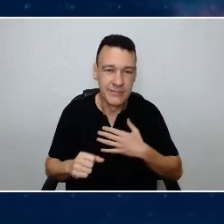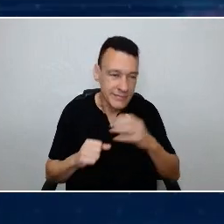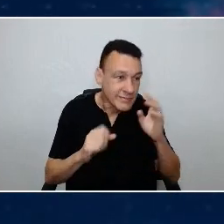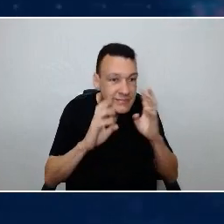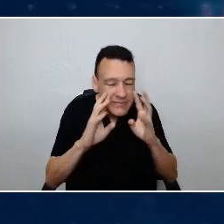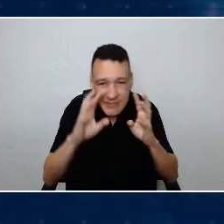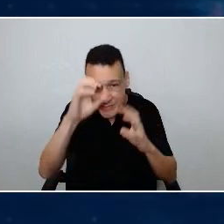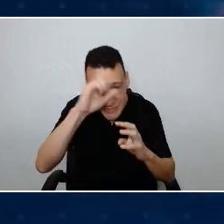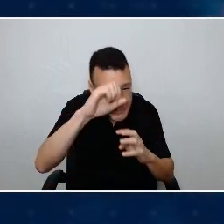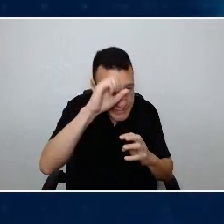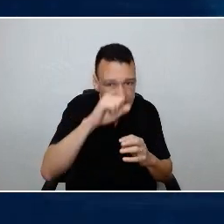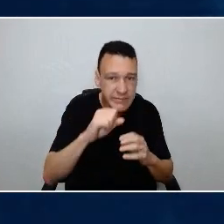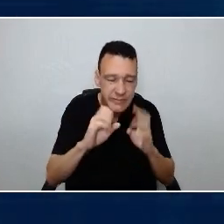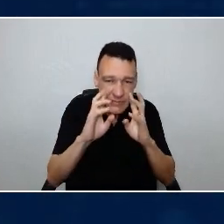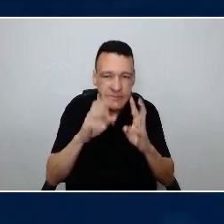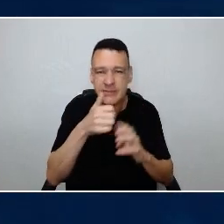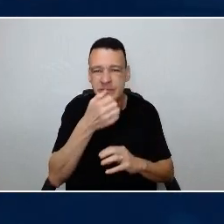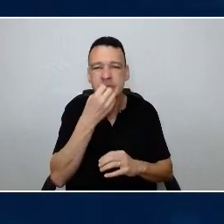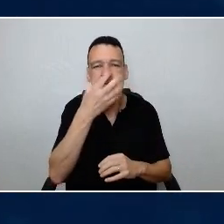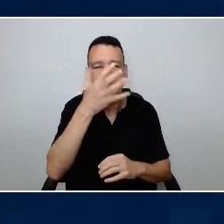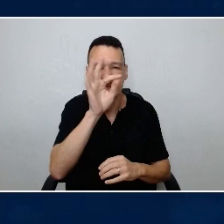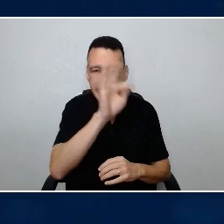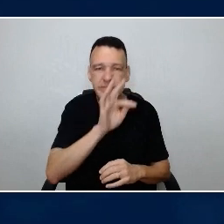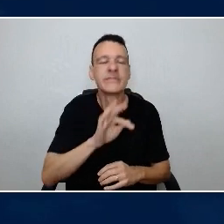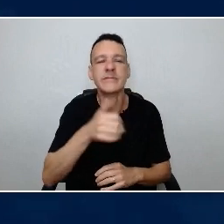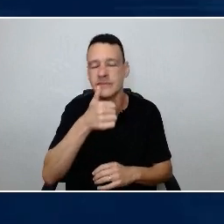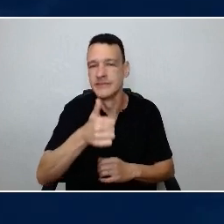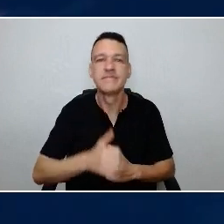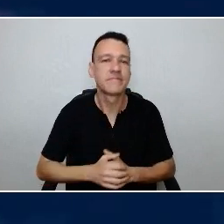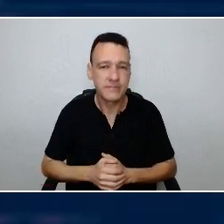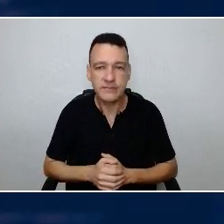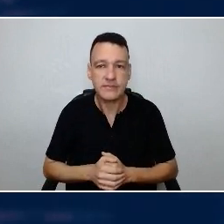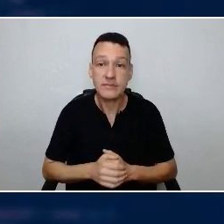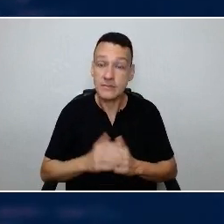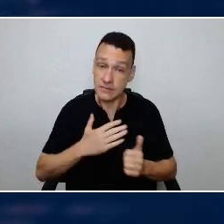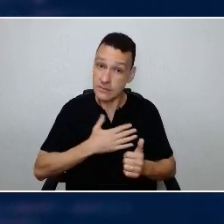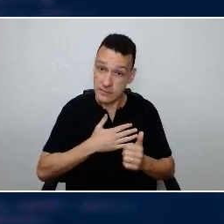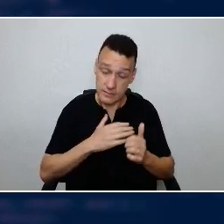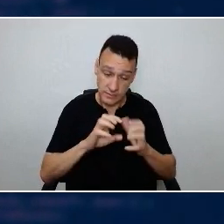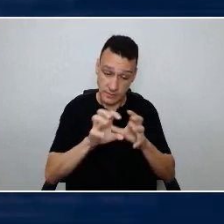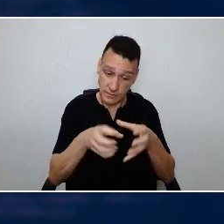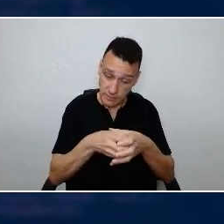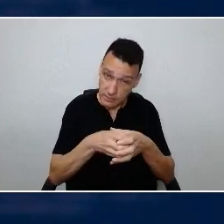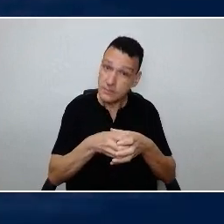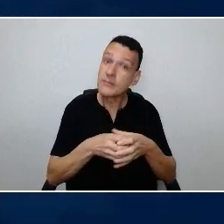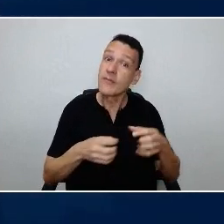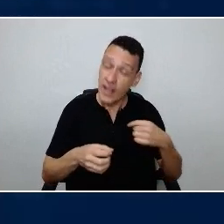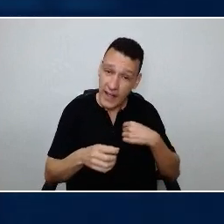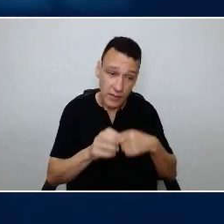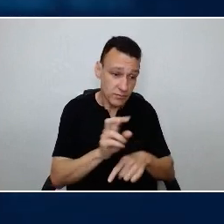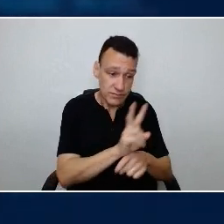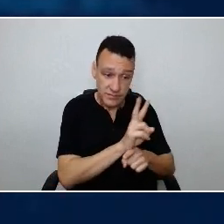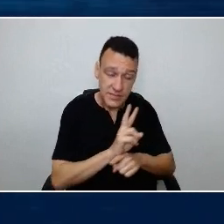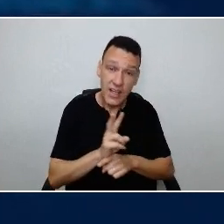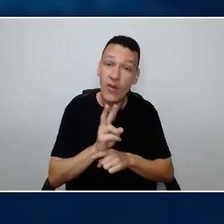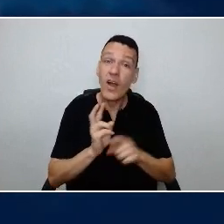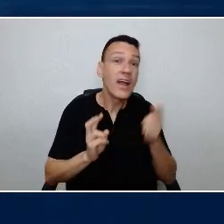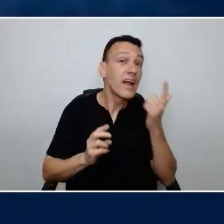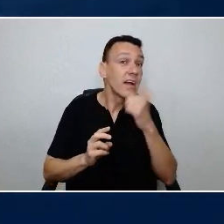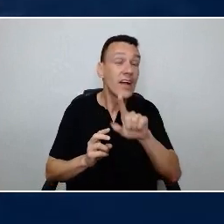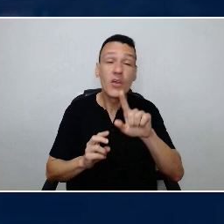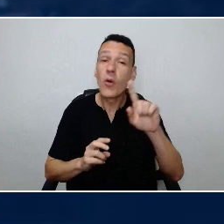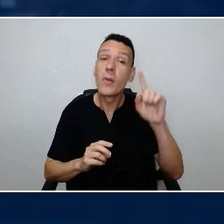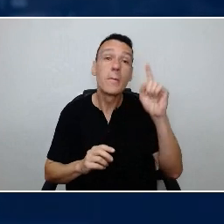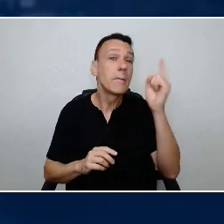feliz e até mesmo o o grupo que eu mentore eles ganharam o primeiro lugar nessa competição Nacional